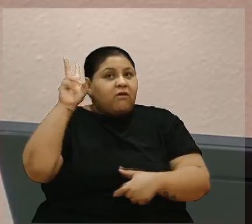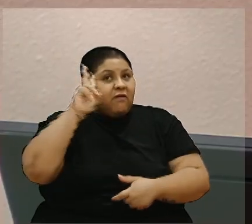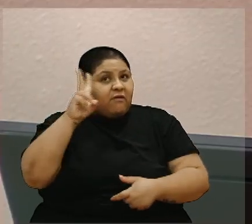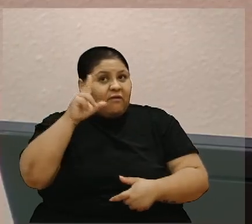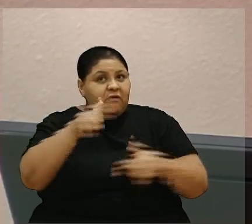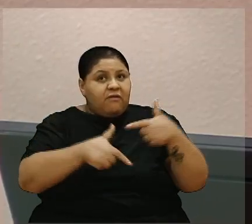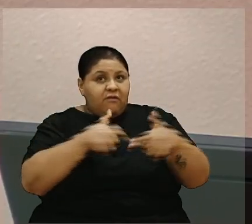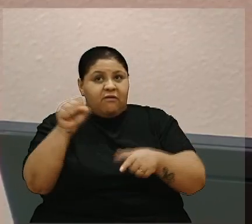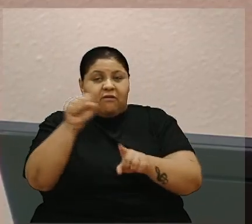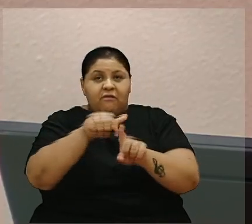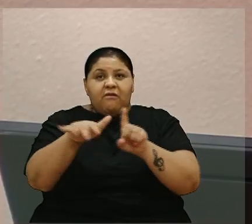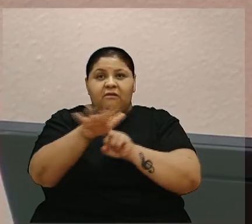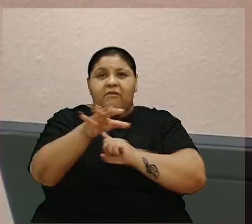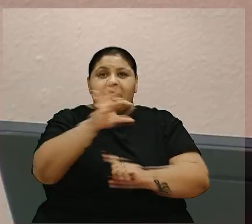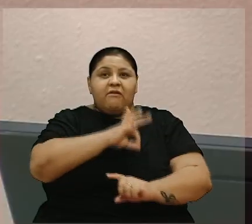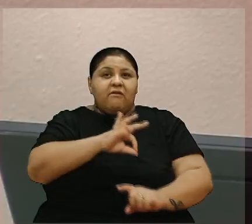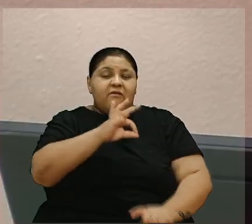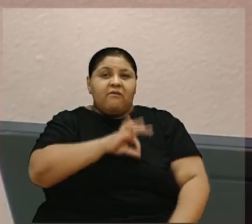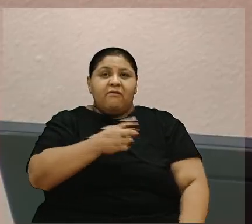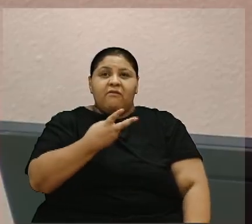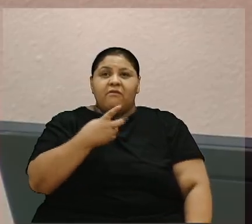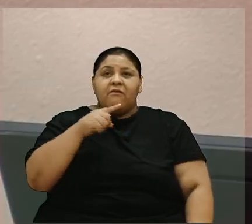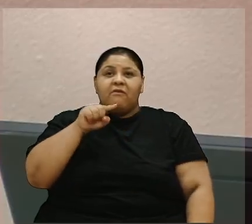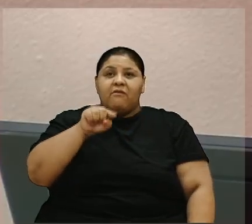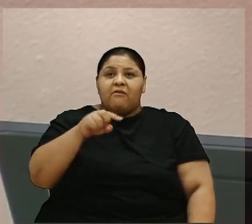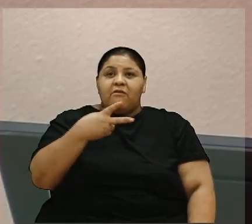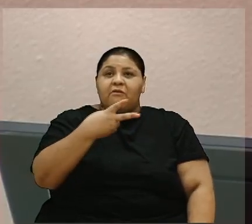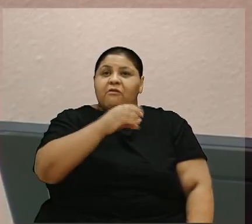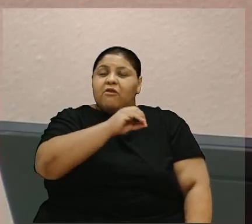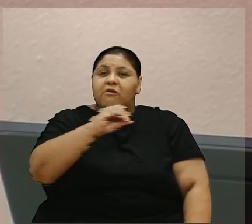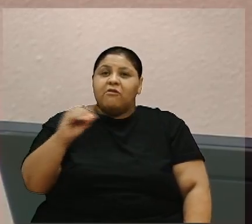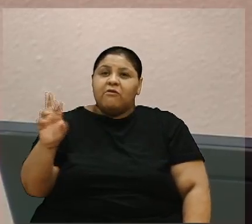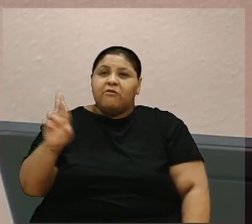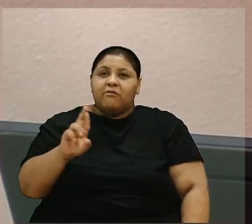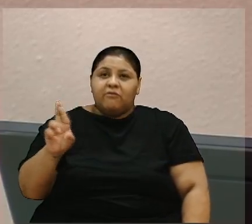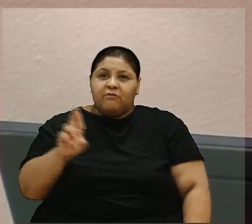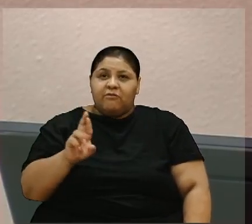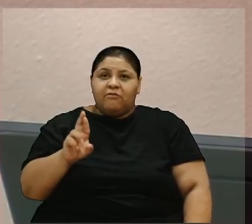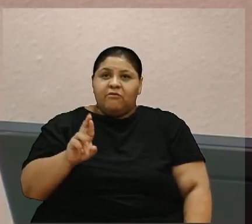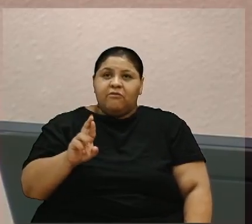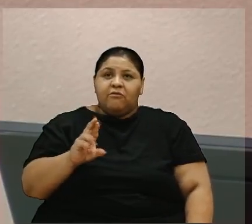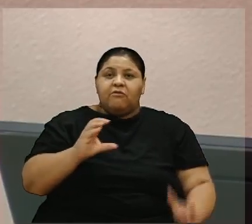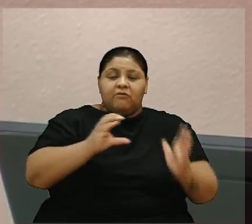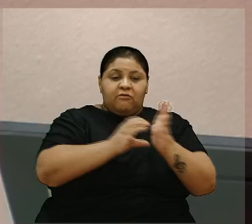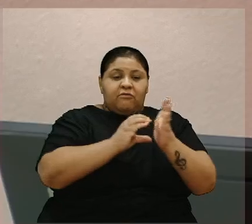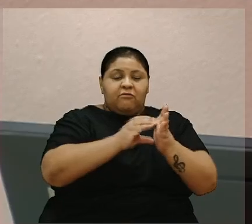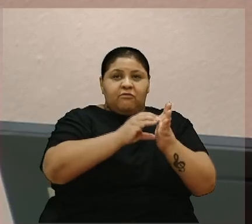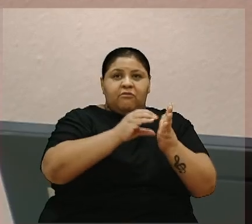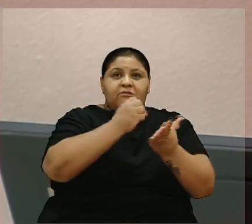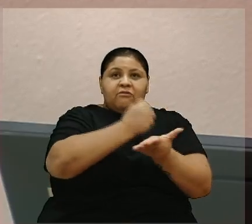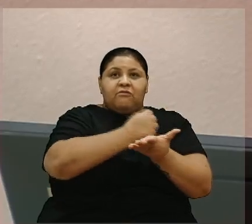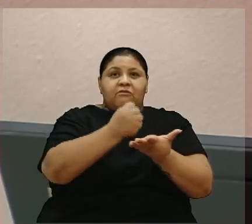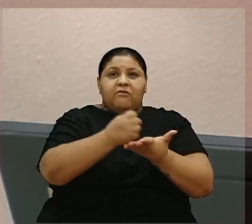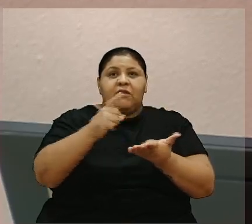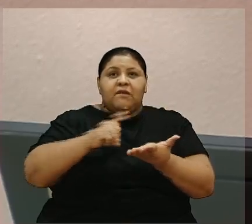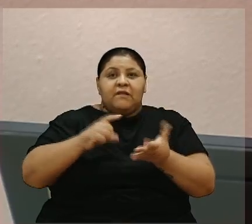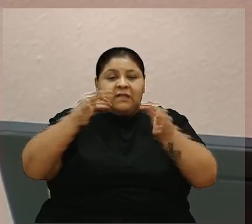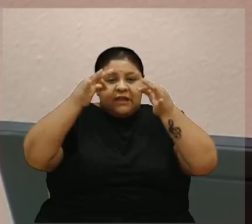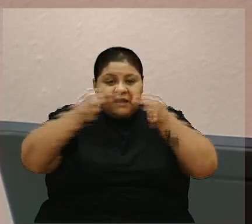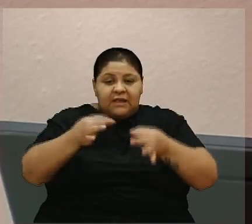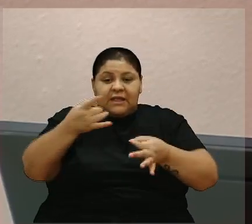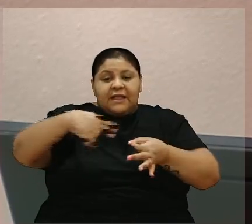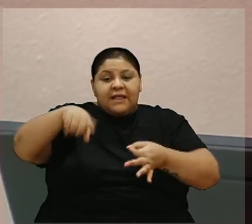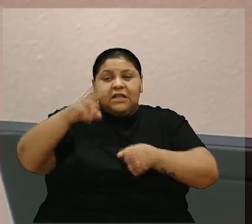da assistência ganha, em média, R$ 2.200, enquanto um servidor concursado que tem dignidade, essa é a